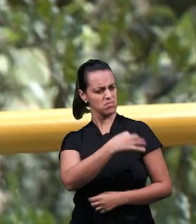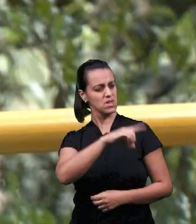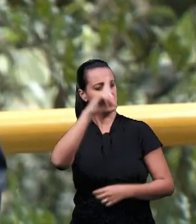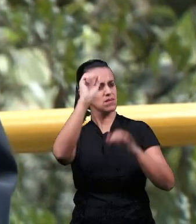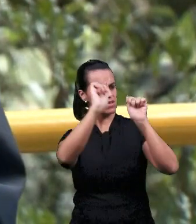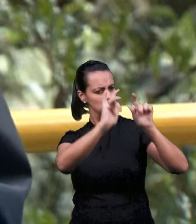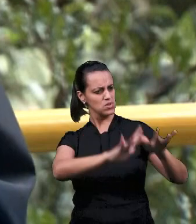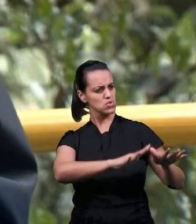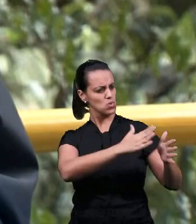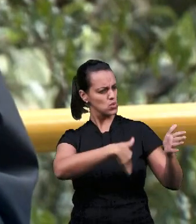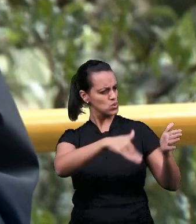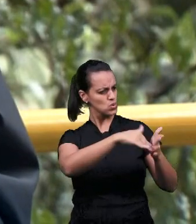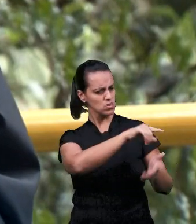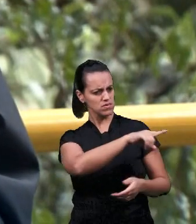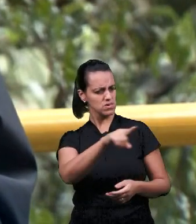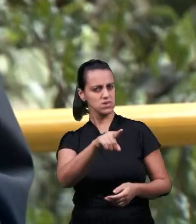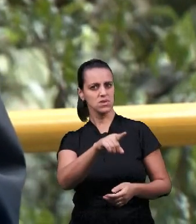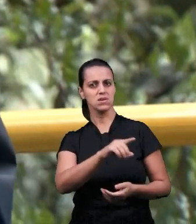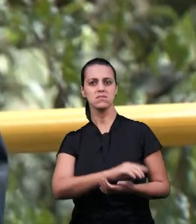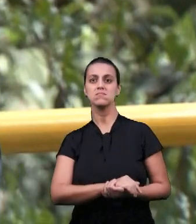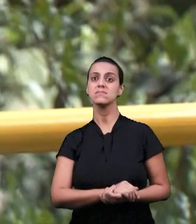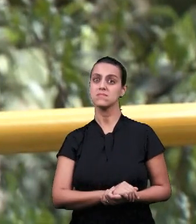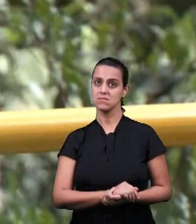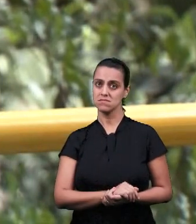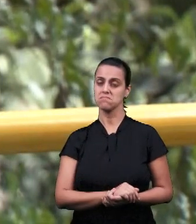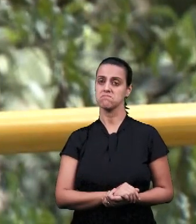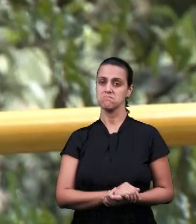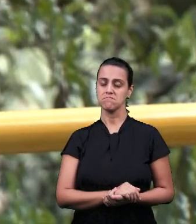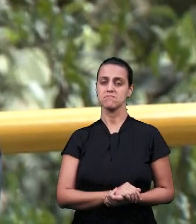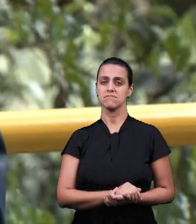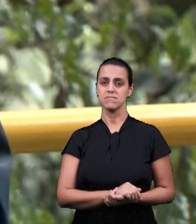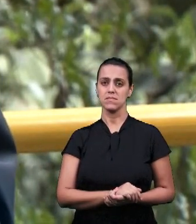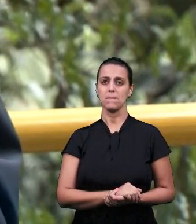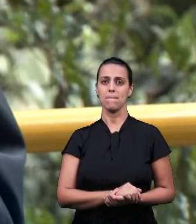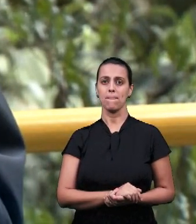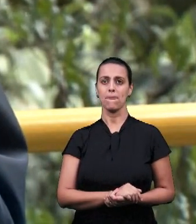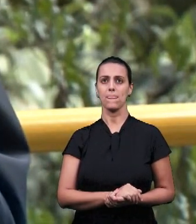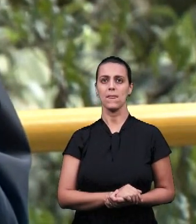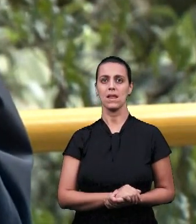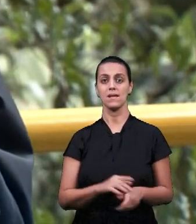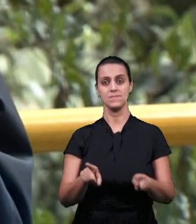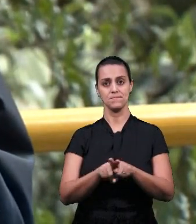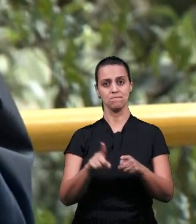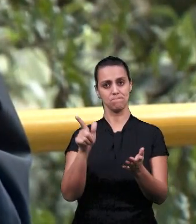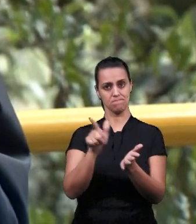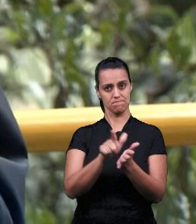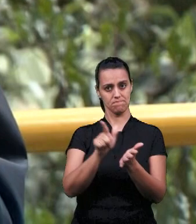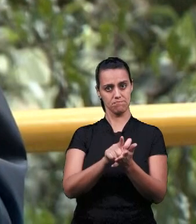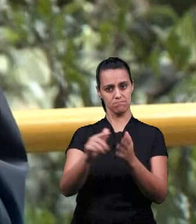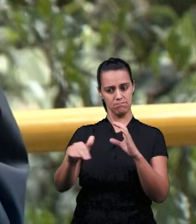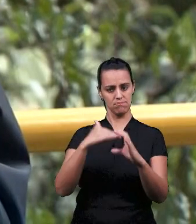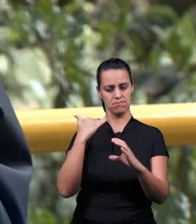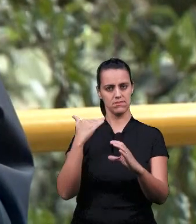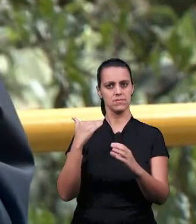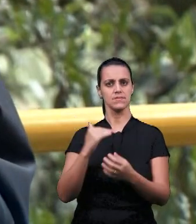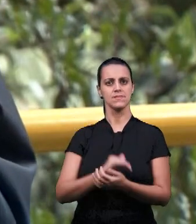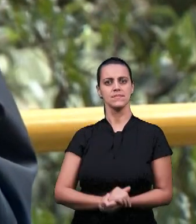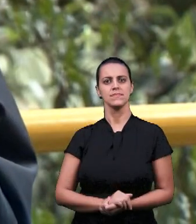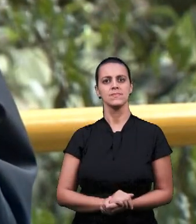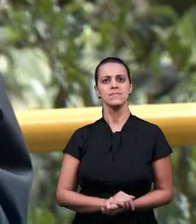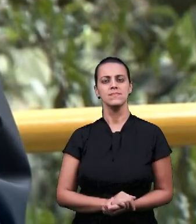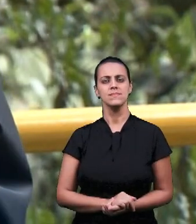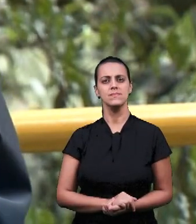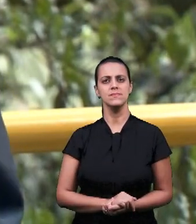abençoe a todos os irmãos. Assinado aqui da Record. Então, recebi um outro aqui, que veio às minhas mãos,